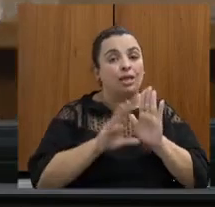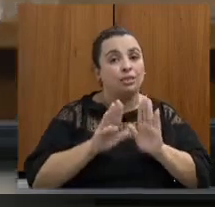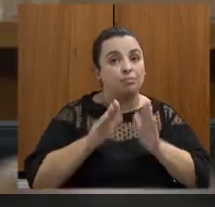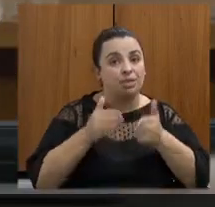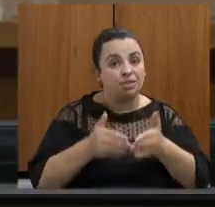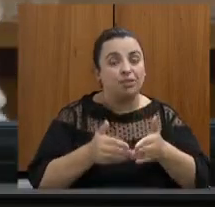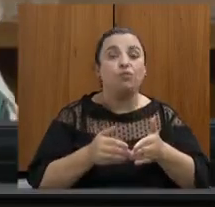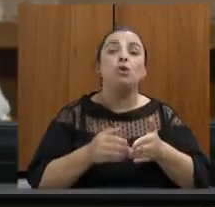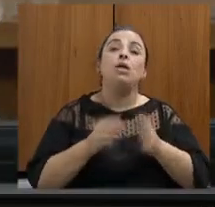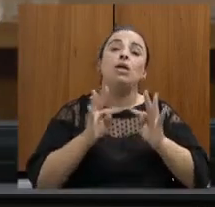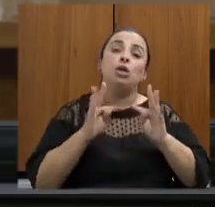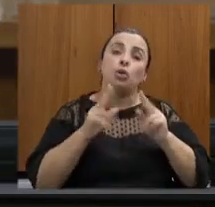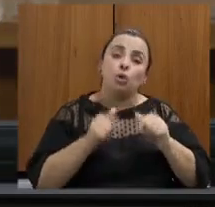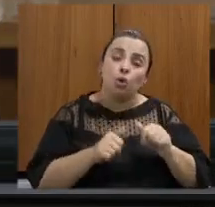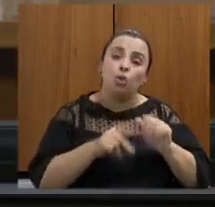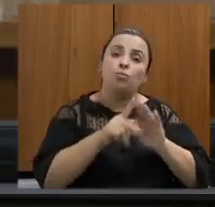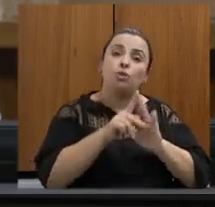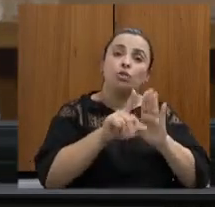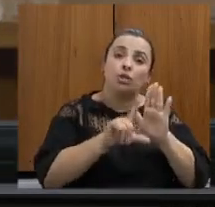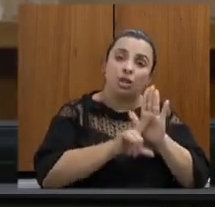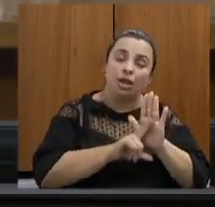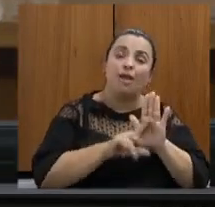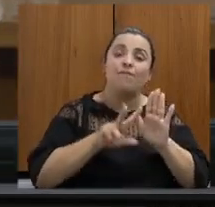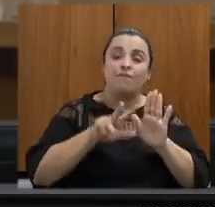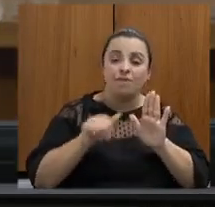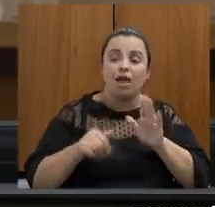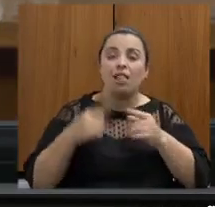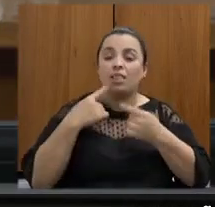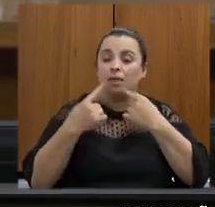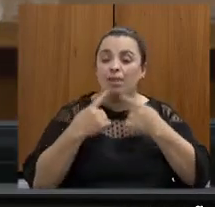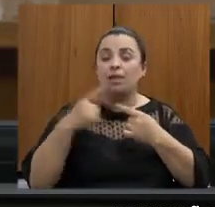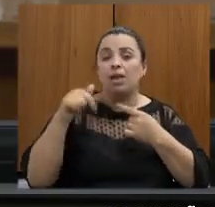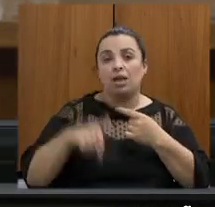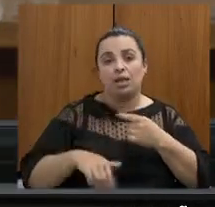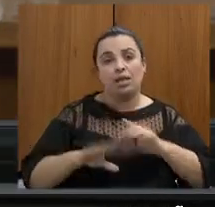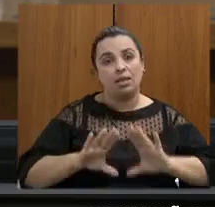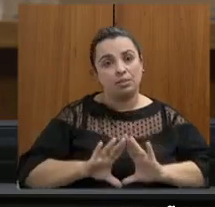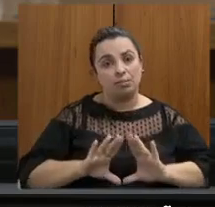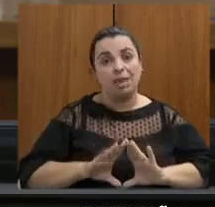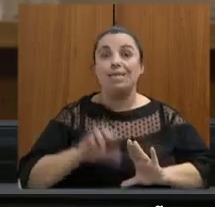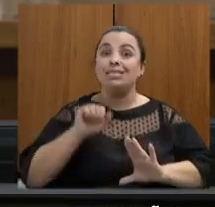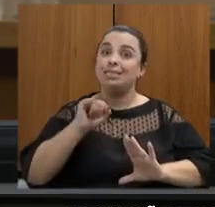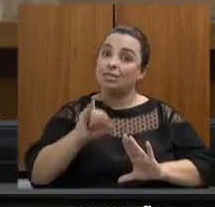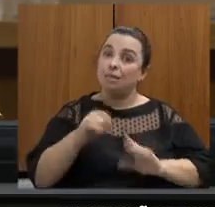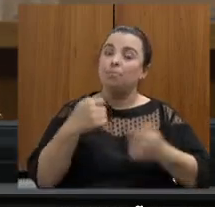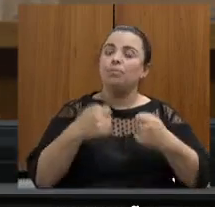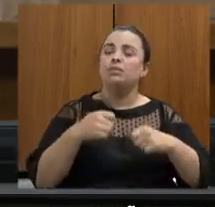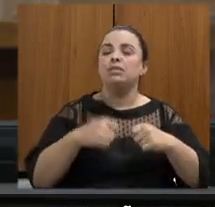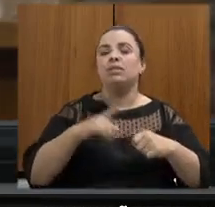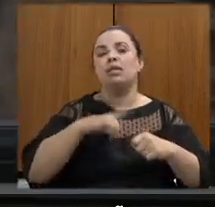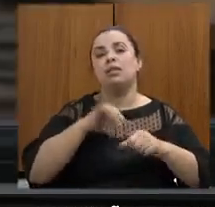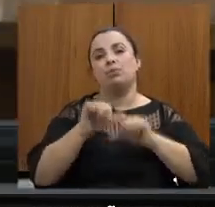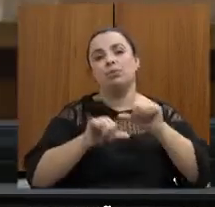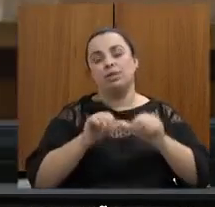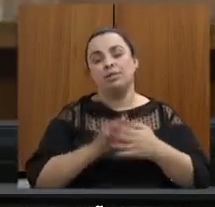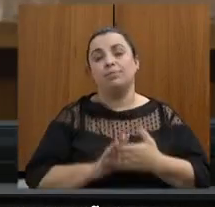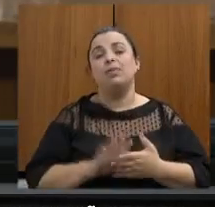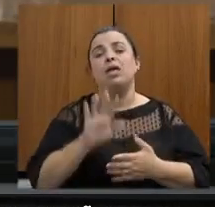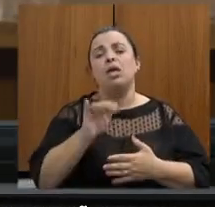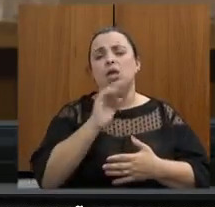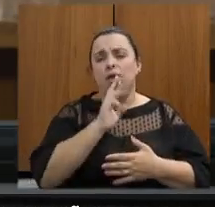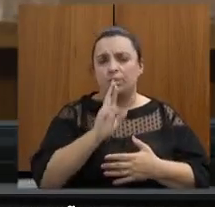debatidos nessa casa se necessário for eu queria colocar que o parágrafo e do artigo